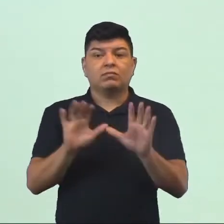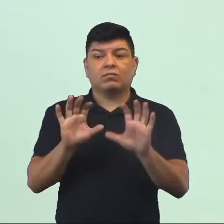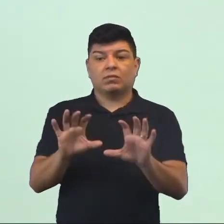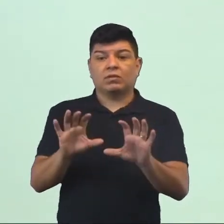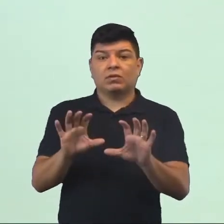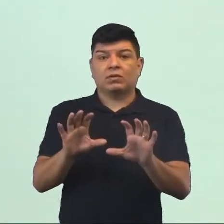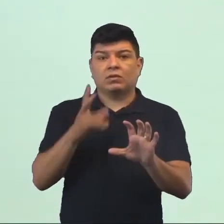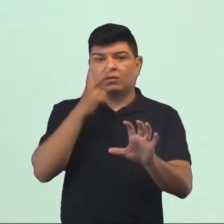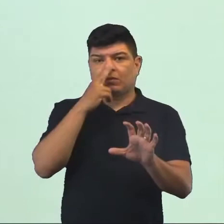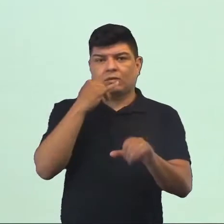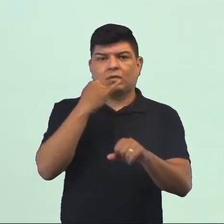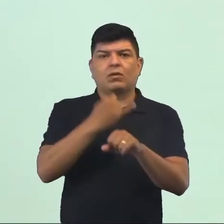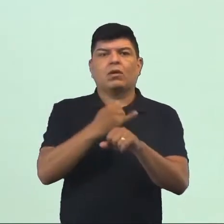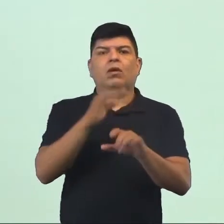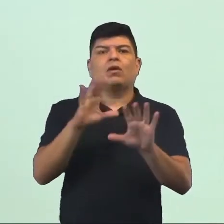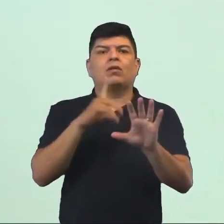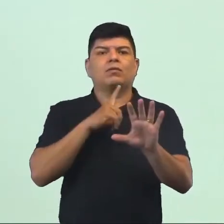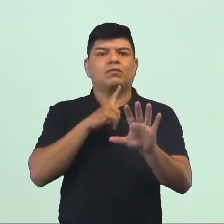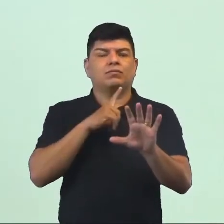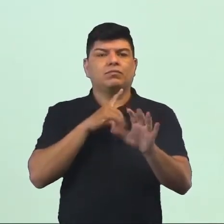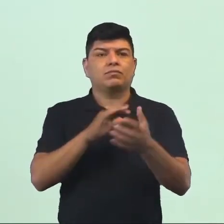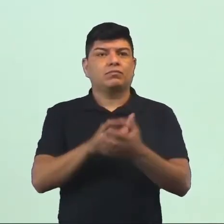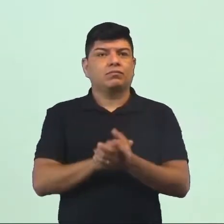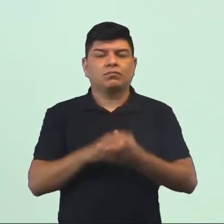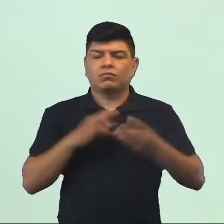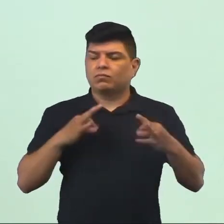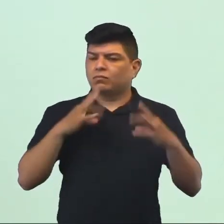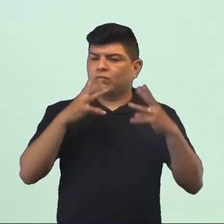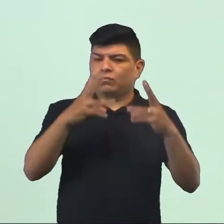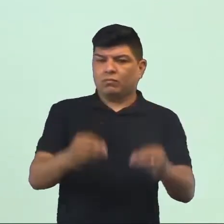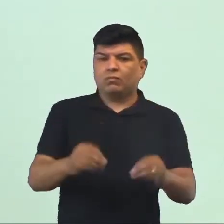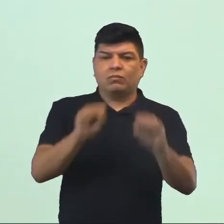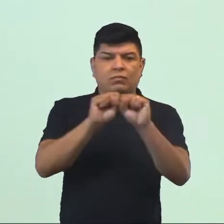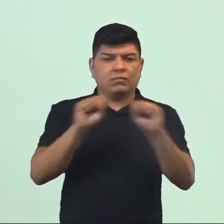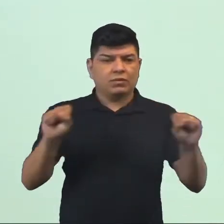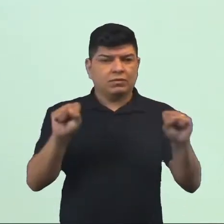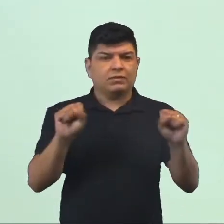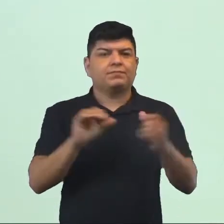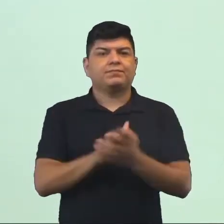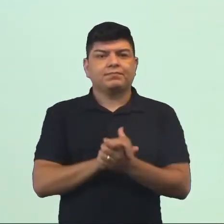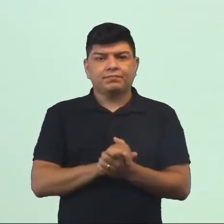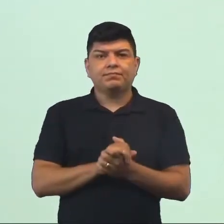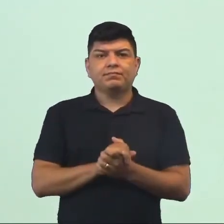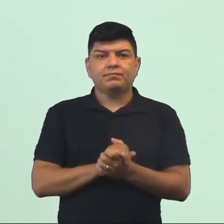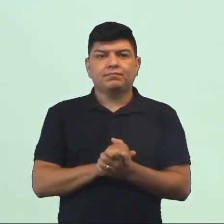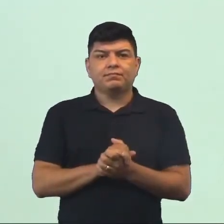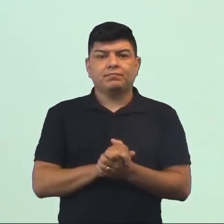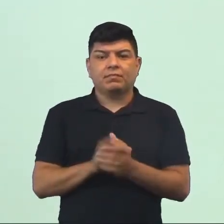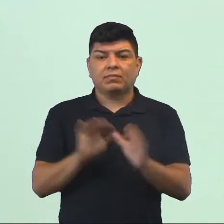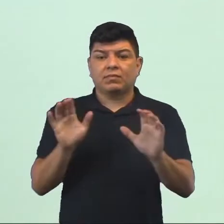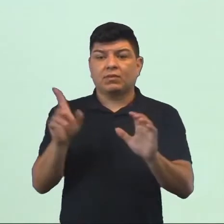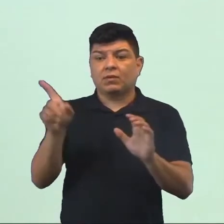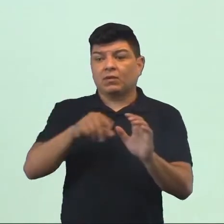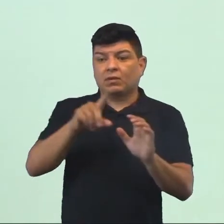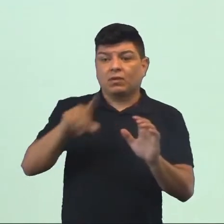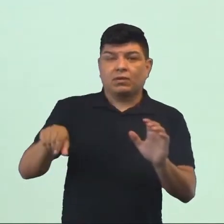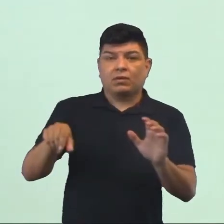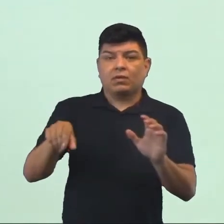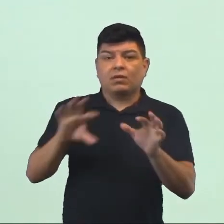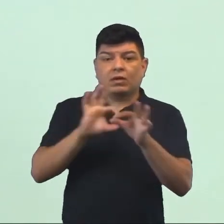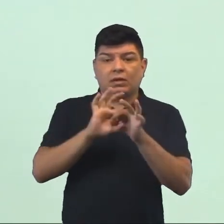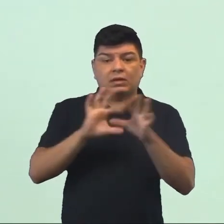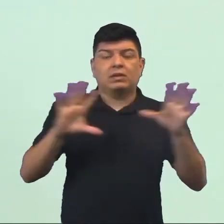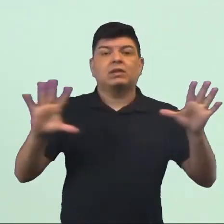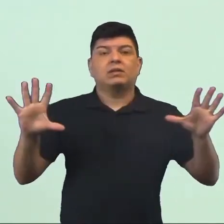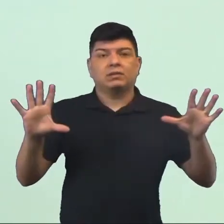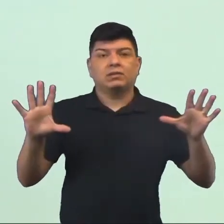que endurece, né, todo o sistema, aonde são suspensas as liberdades civis,